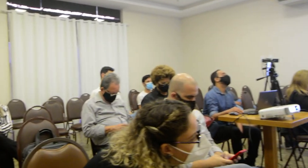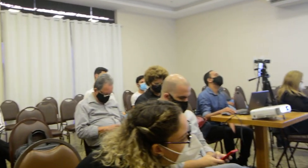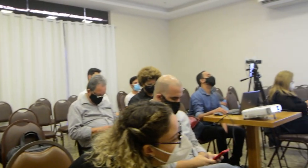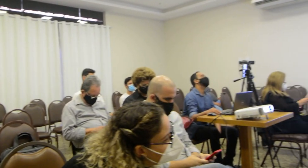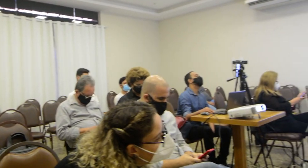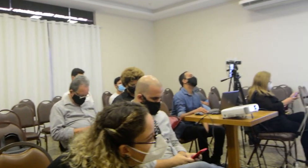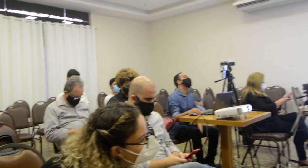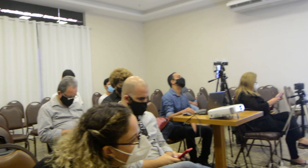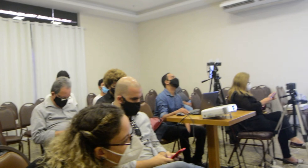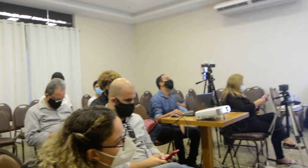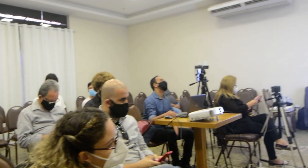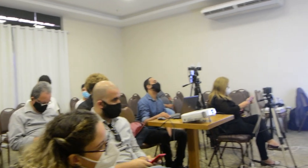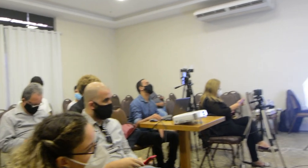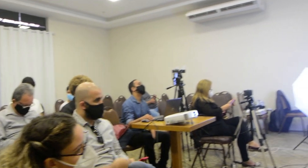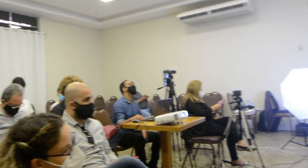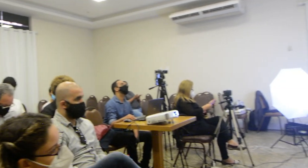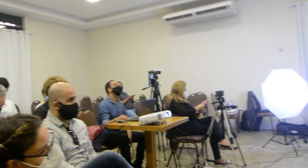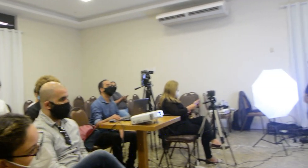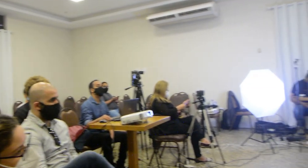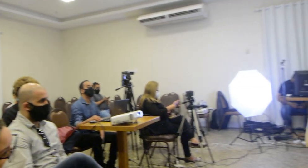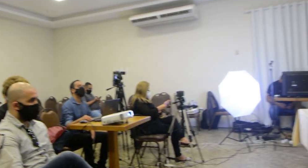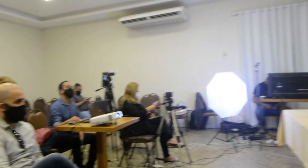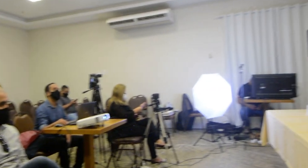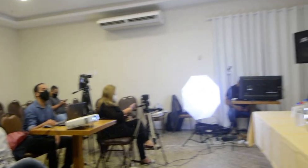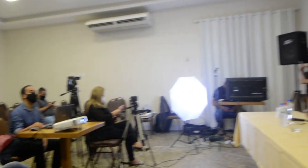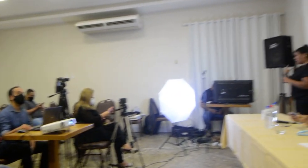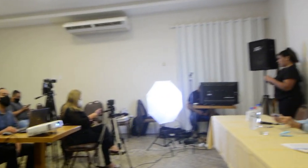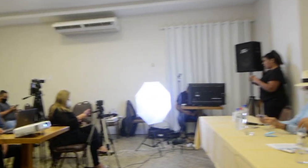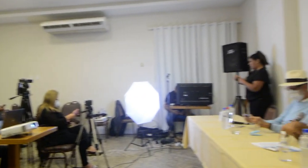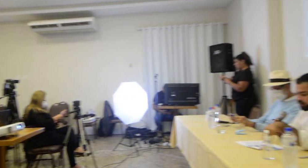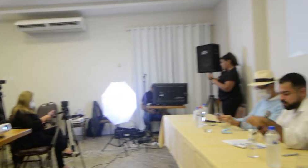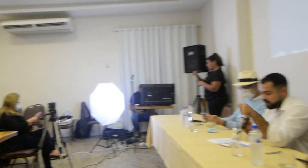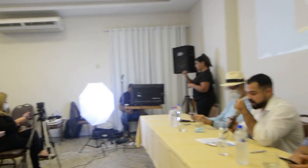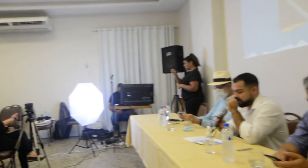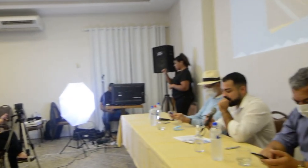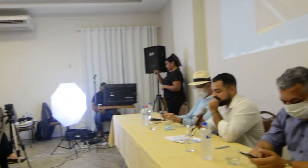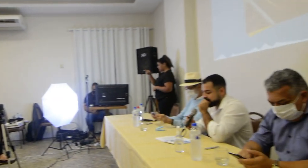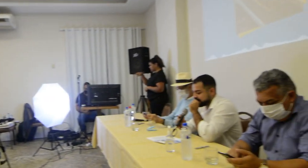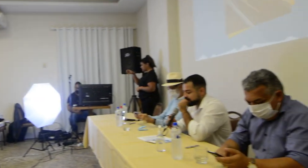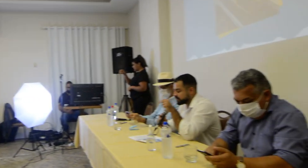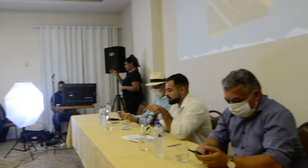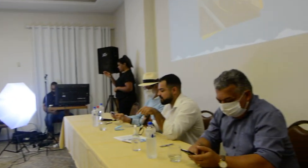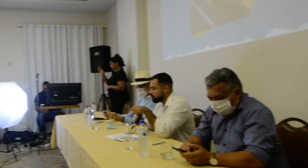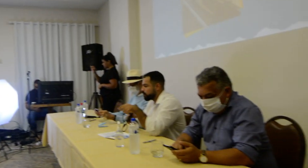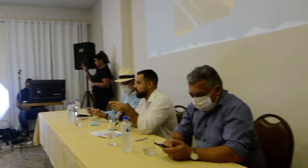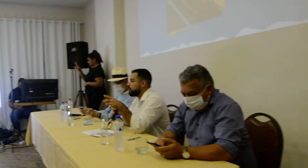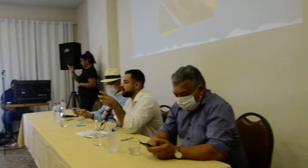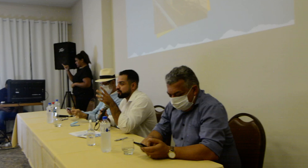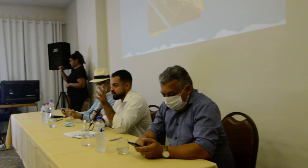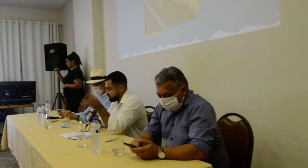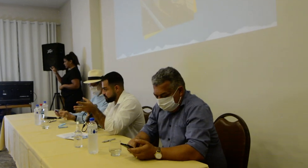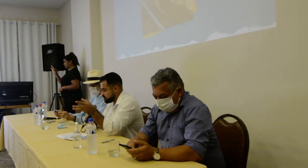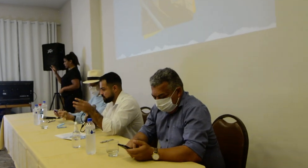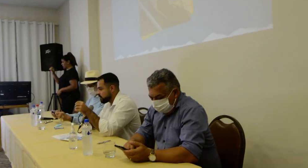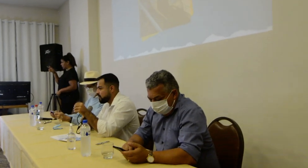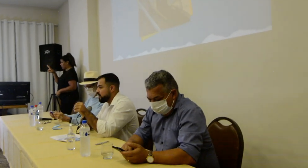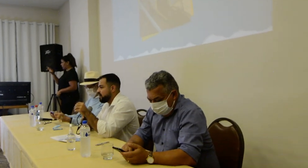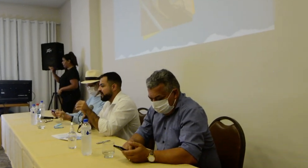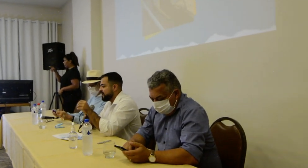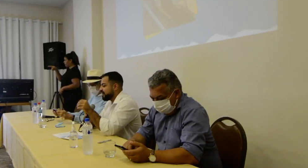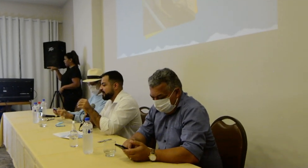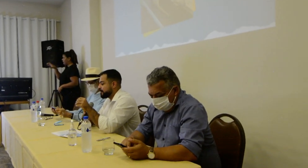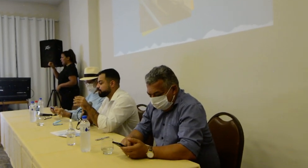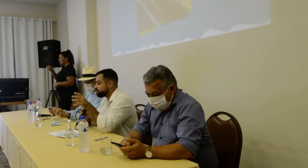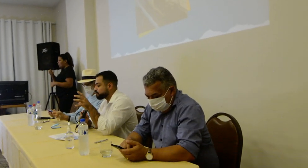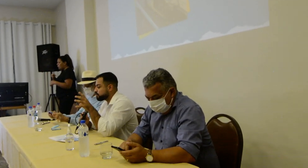enfim. São Cristóvão, por exemplo, foi da onde que saiu a ideia da indicação, porque é uma lei que já existe.